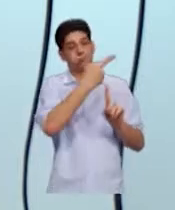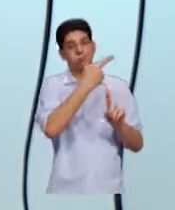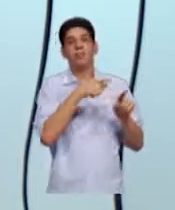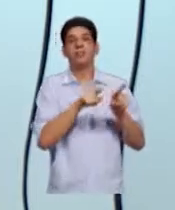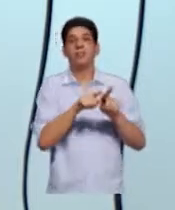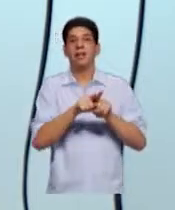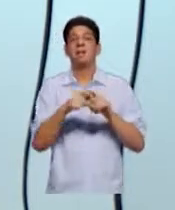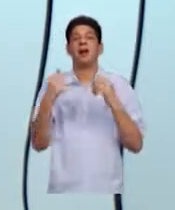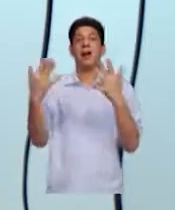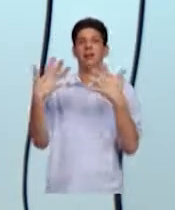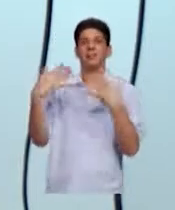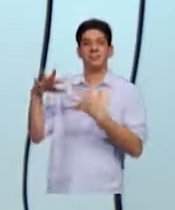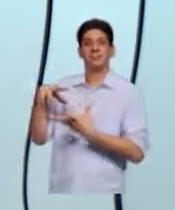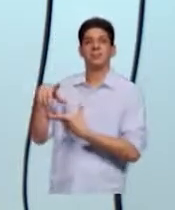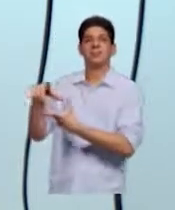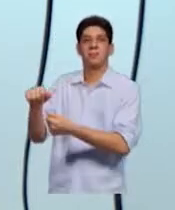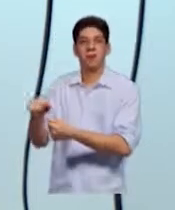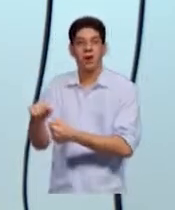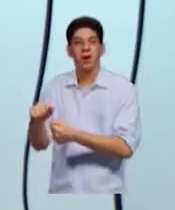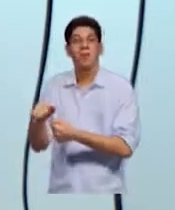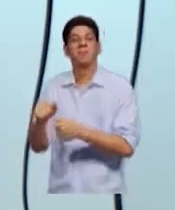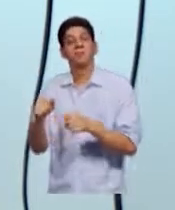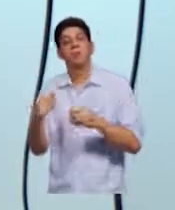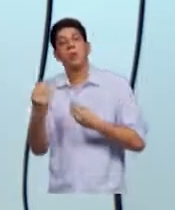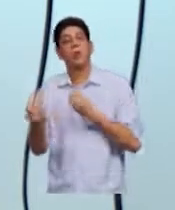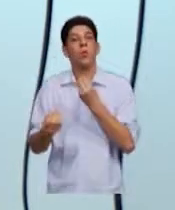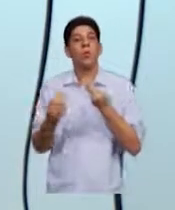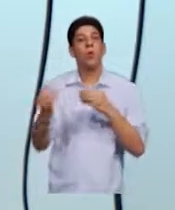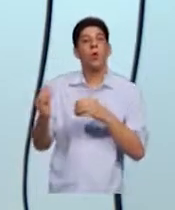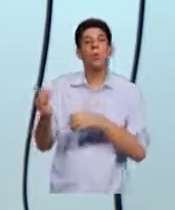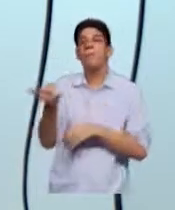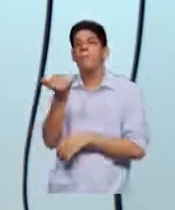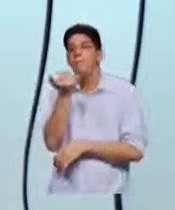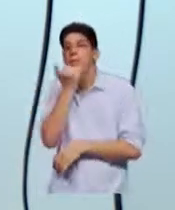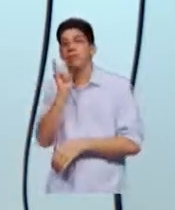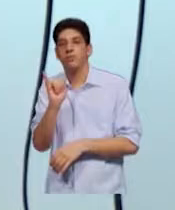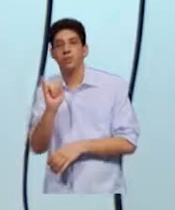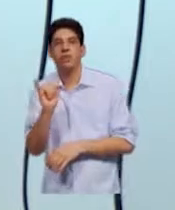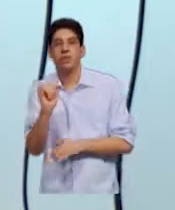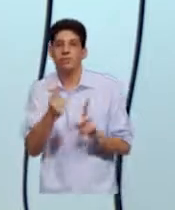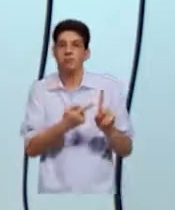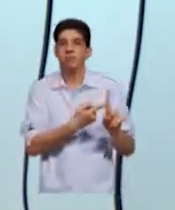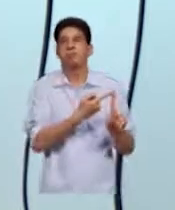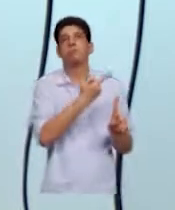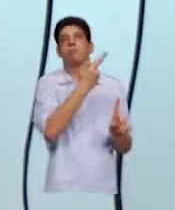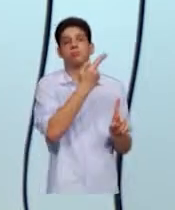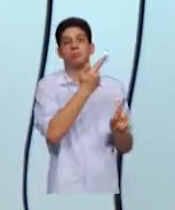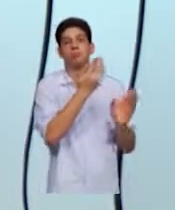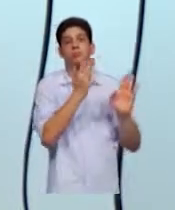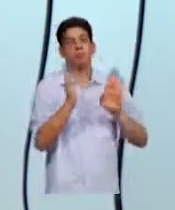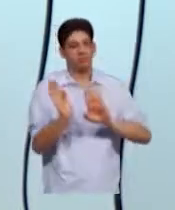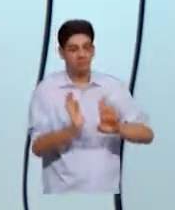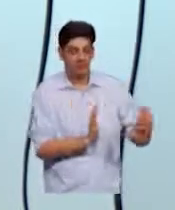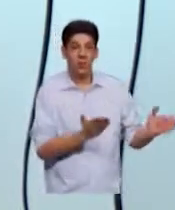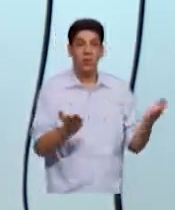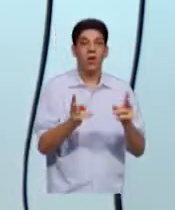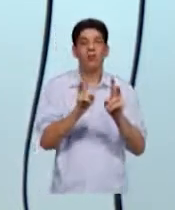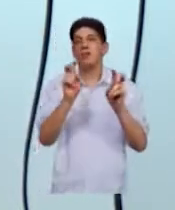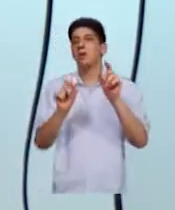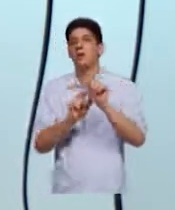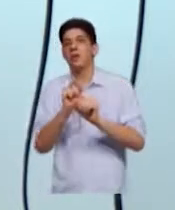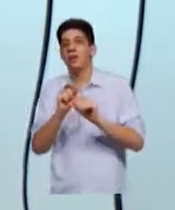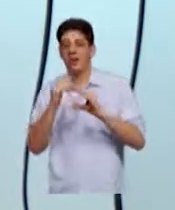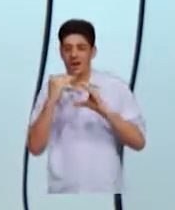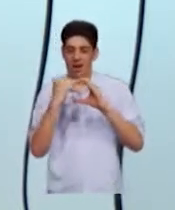global e falamos aqui das ações que podemos fazer para evitar o aquecimento global. Mas o tema da aula de hoje é camada de